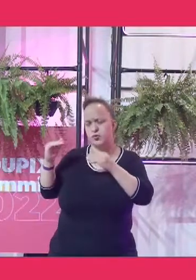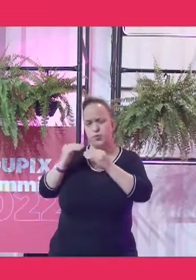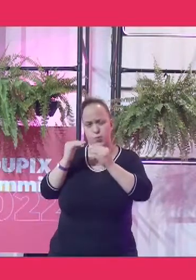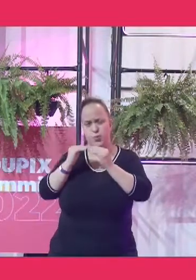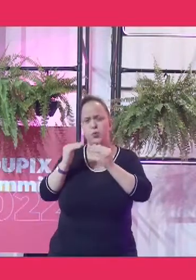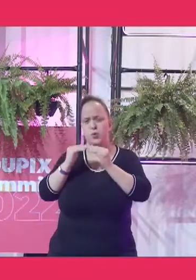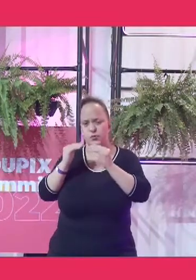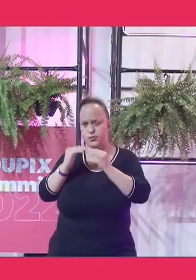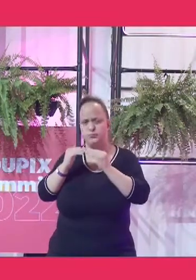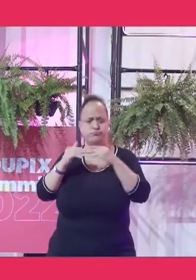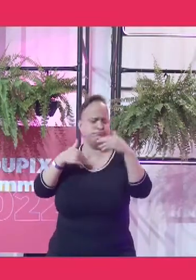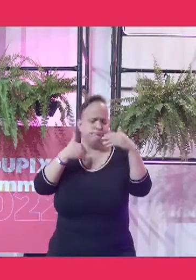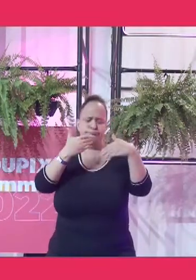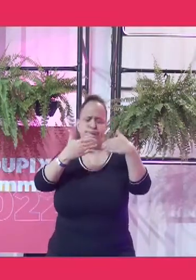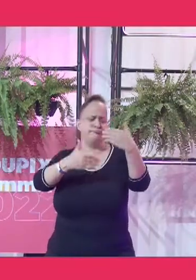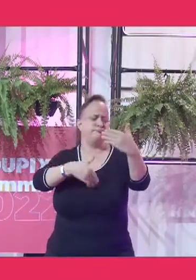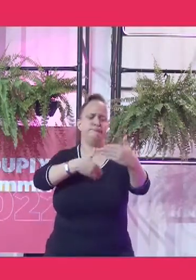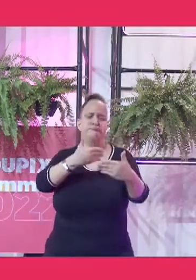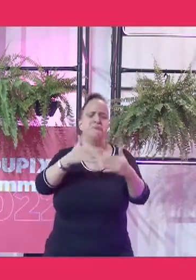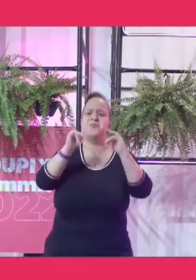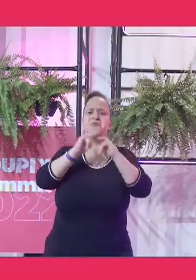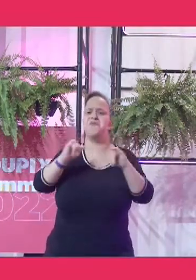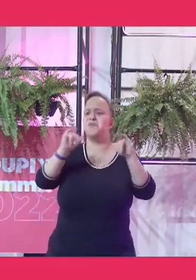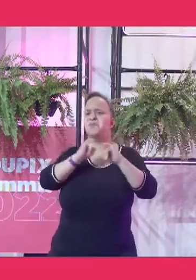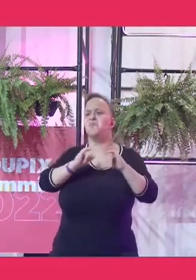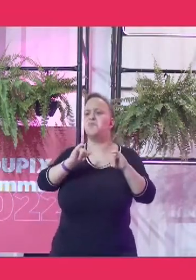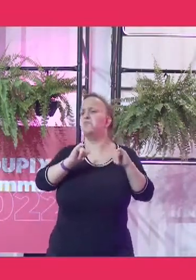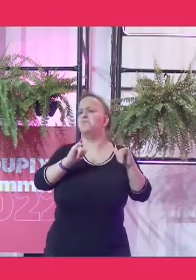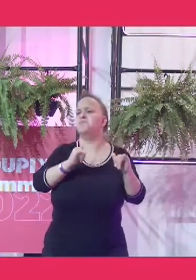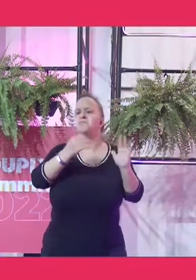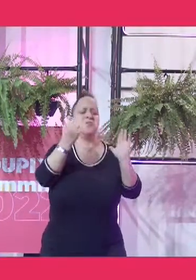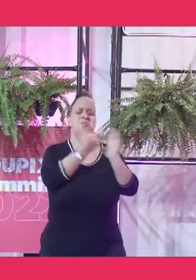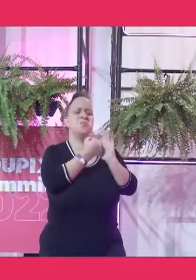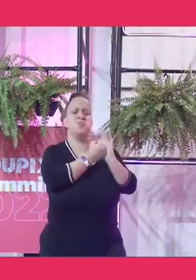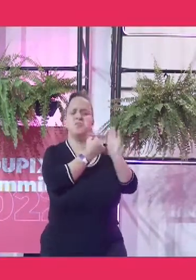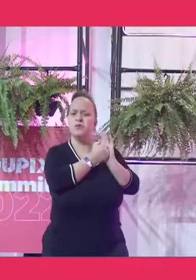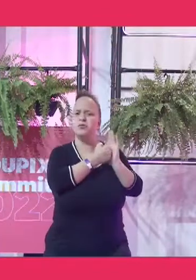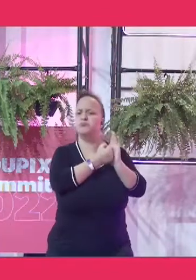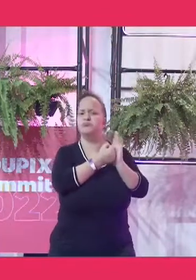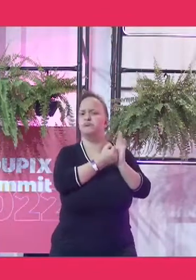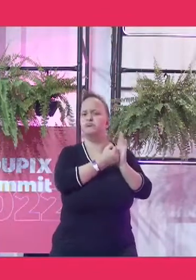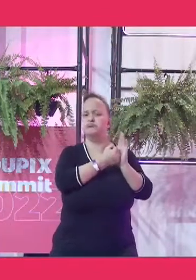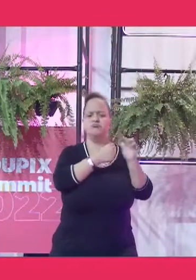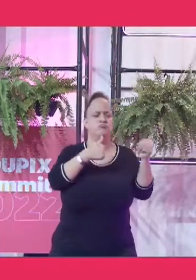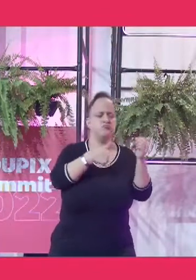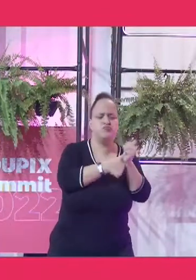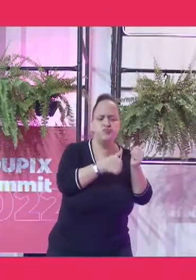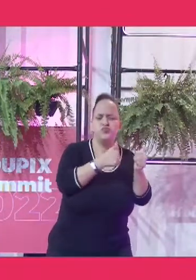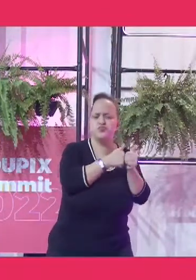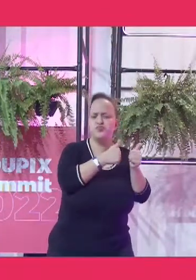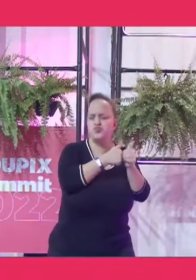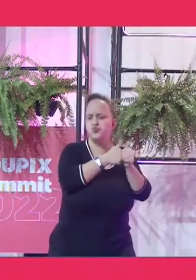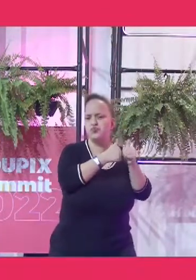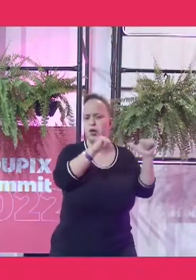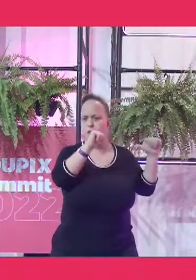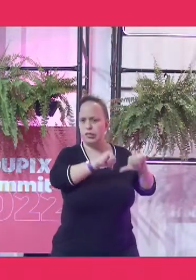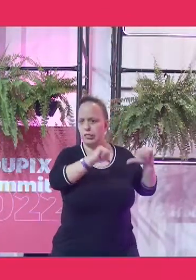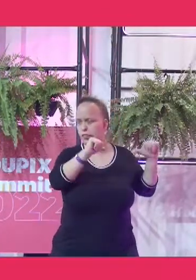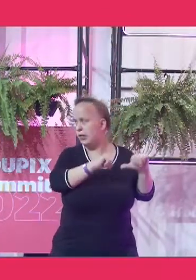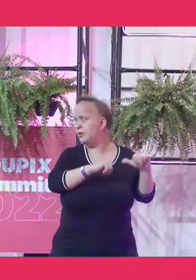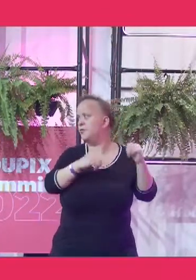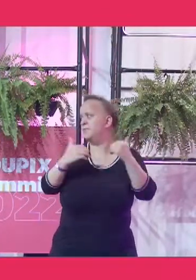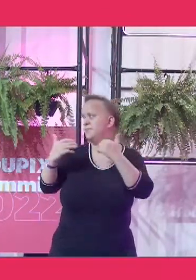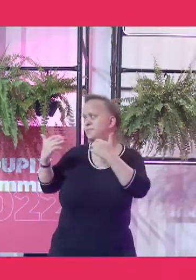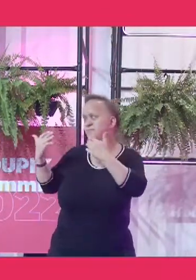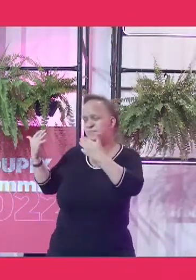eu ou quem quer que seja num palco aqui e dizer número de seguidores não vale mais nada. Porque nós temos aqui uma pessoa que passou por um portal,